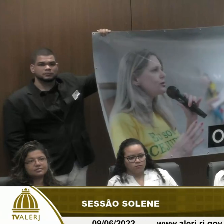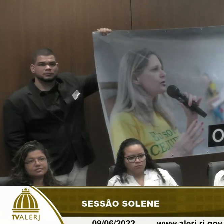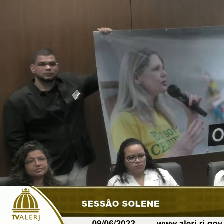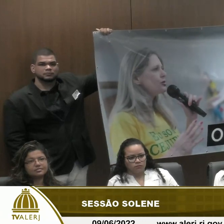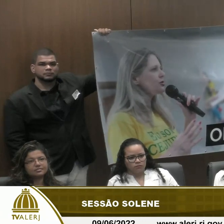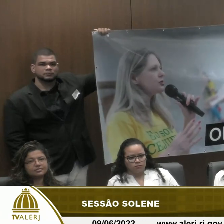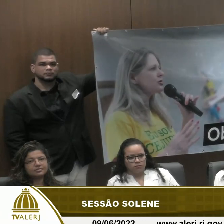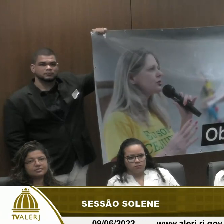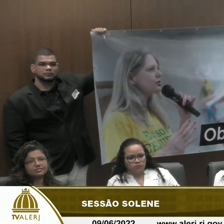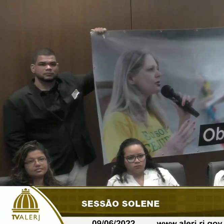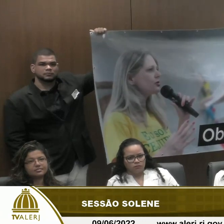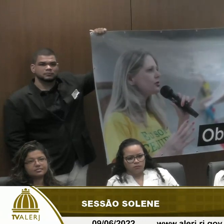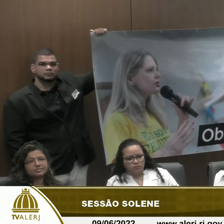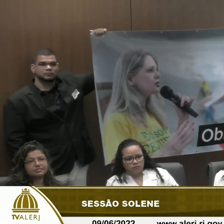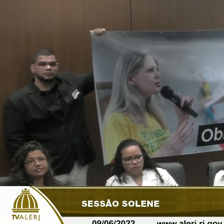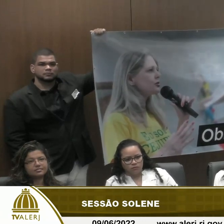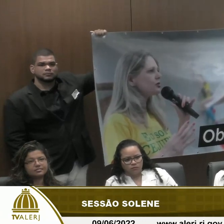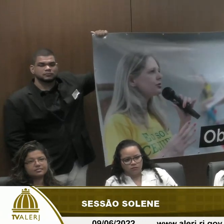porque